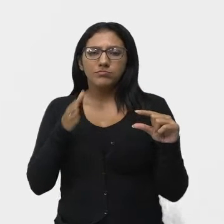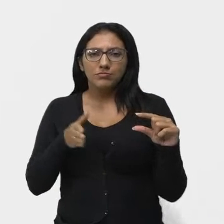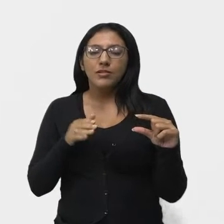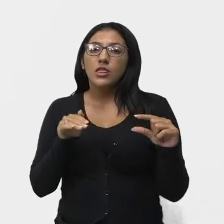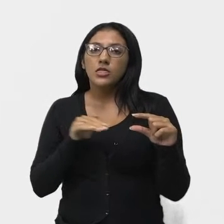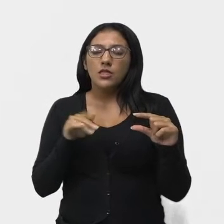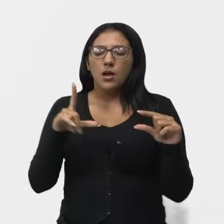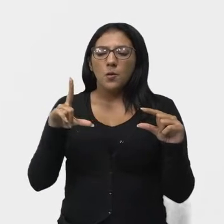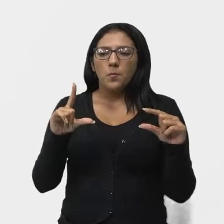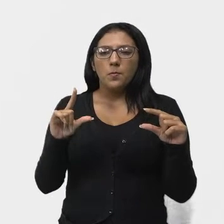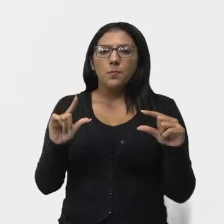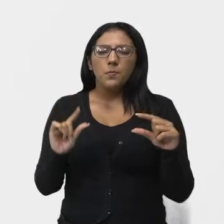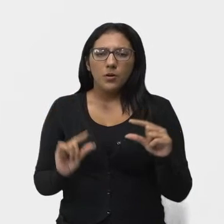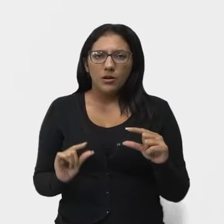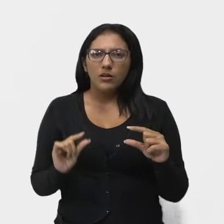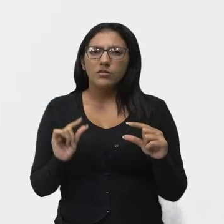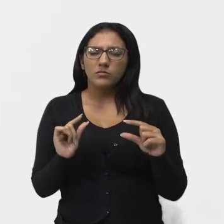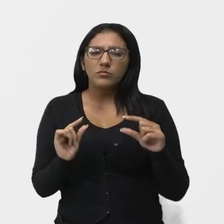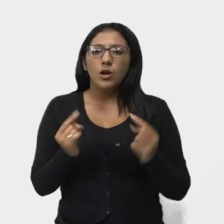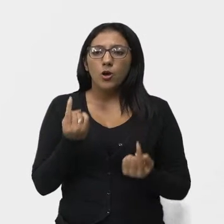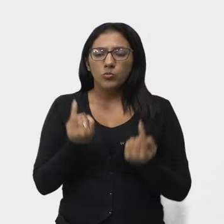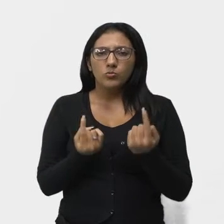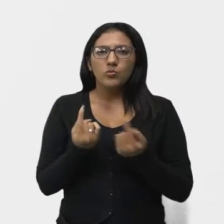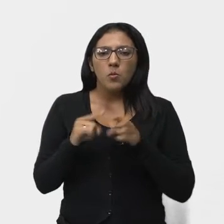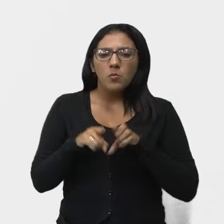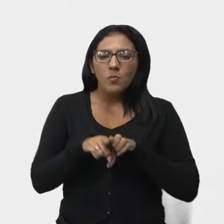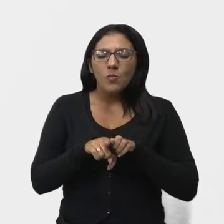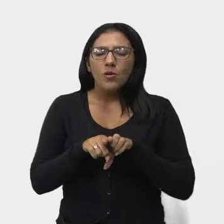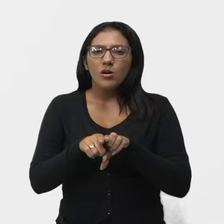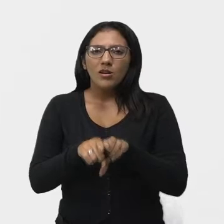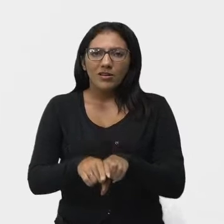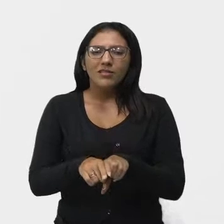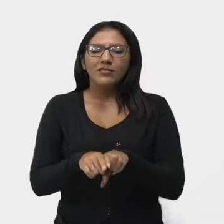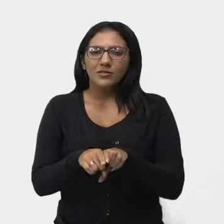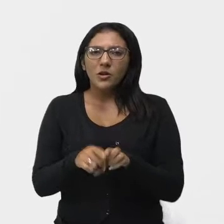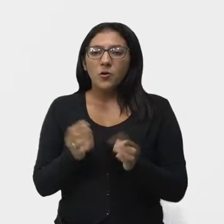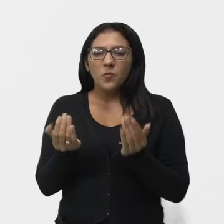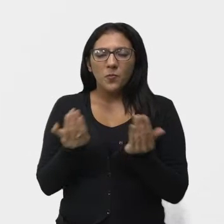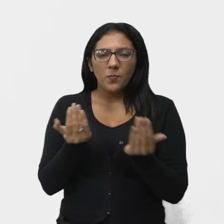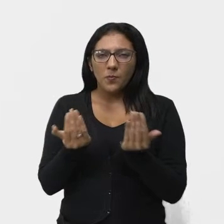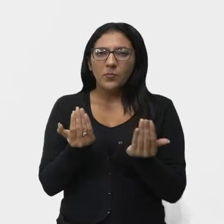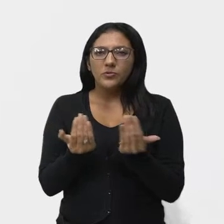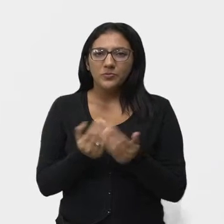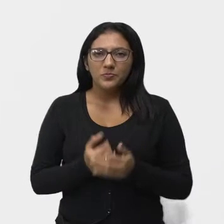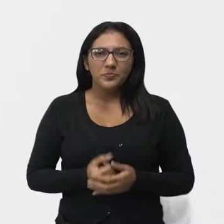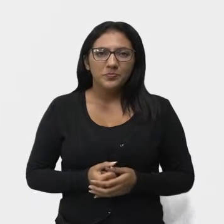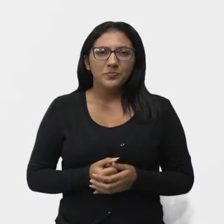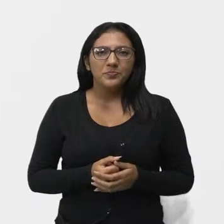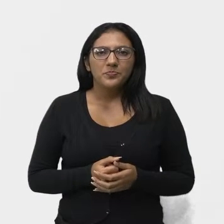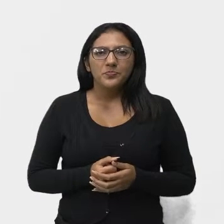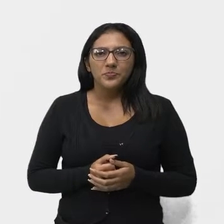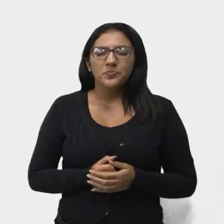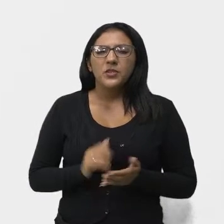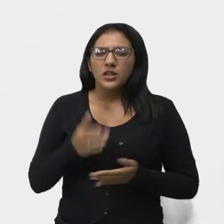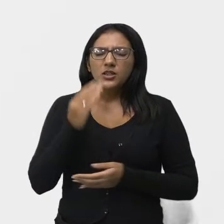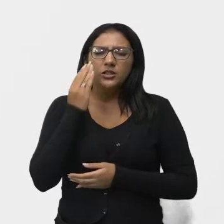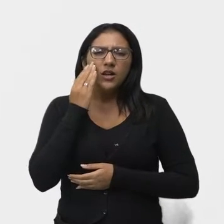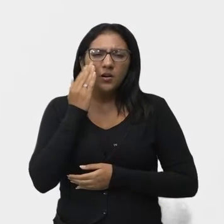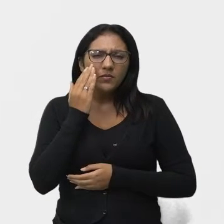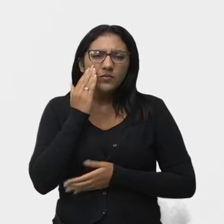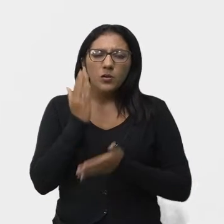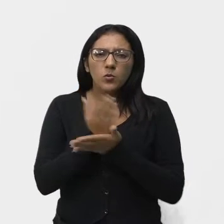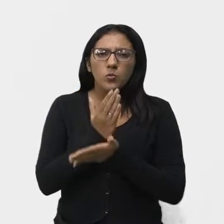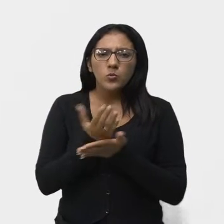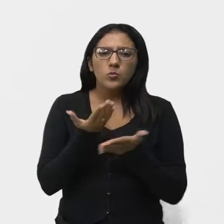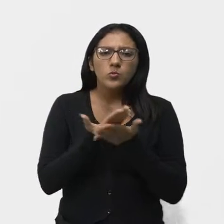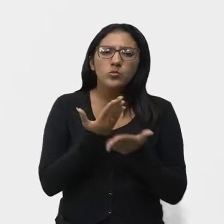causa uma redução na medida da outra na mesma proporção. E nós já vimos aqui, né, em algumas aulas,